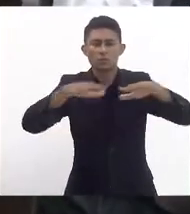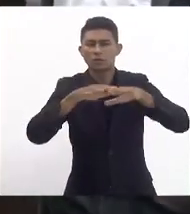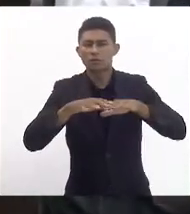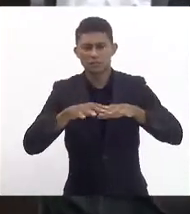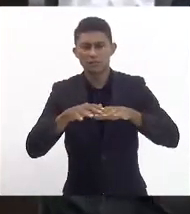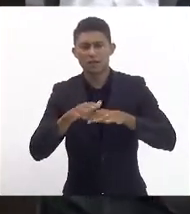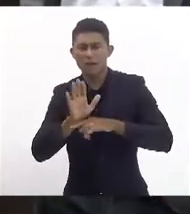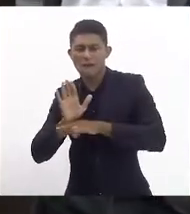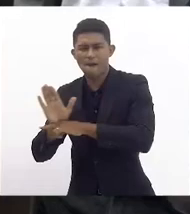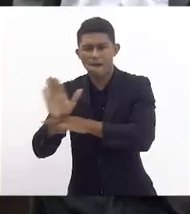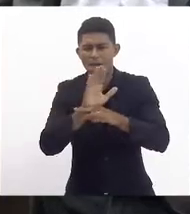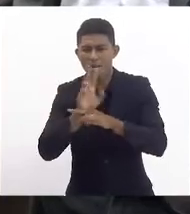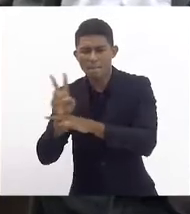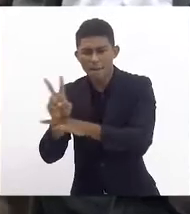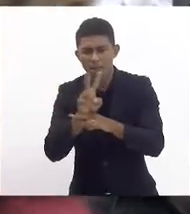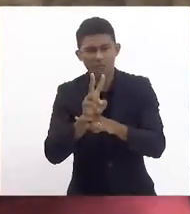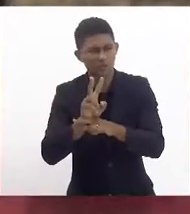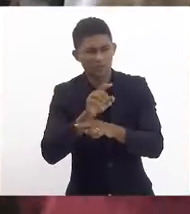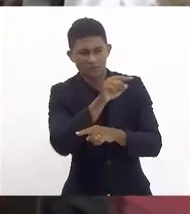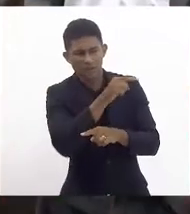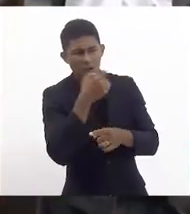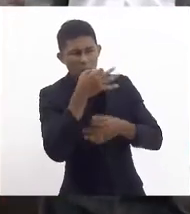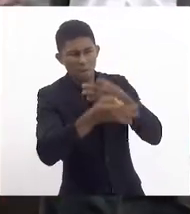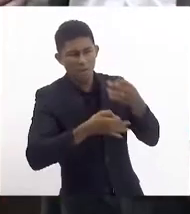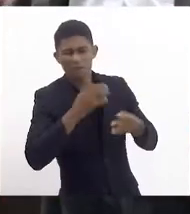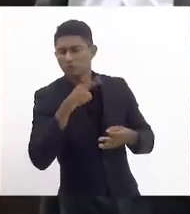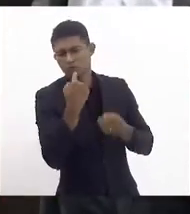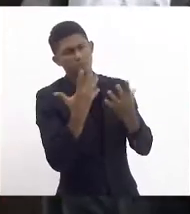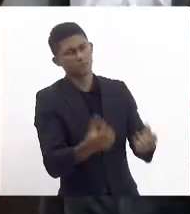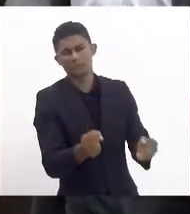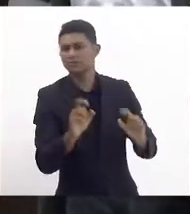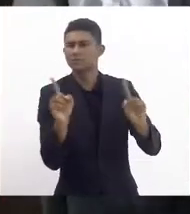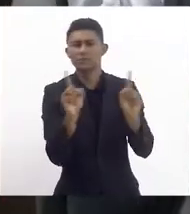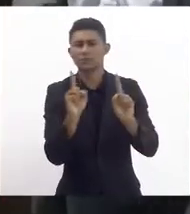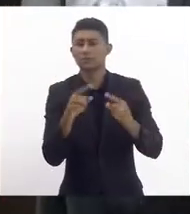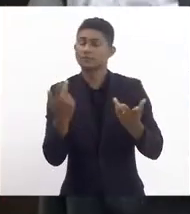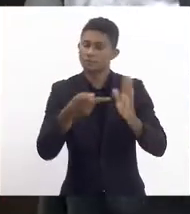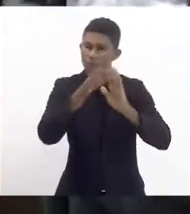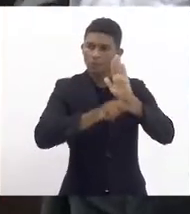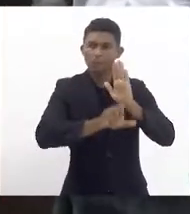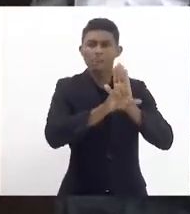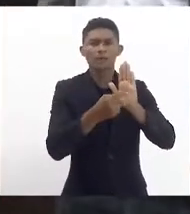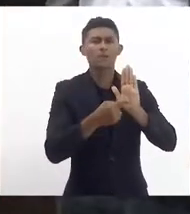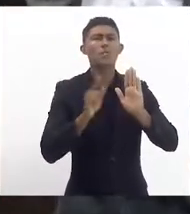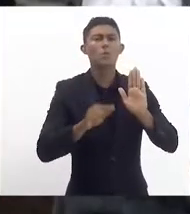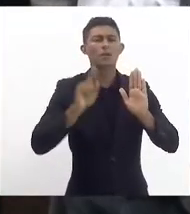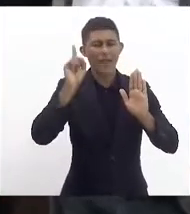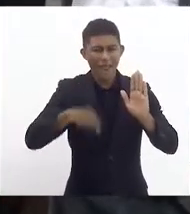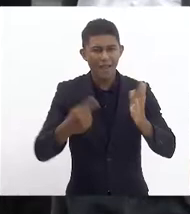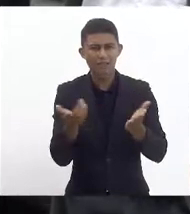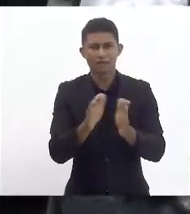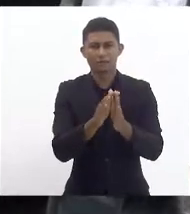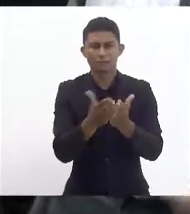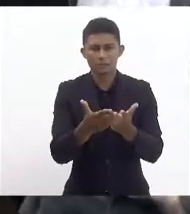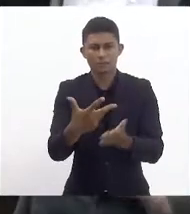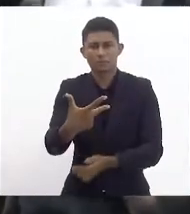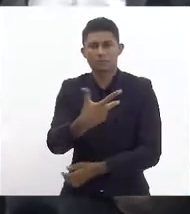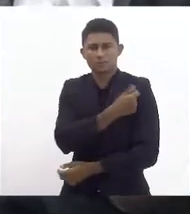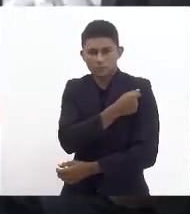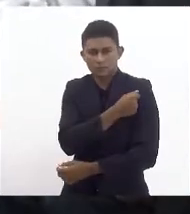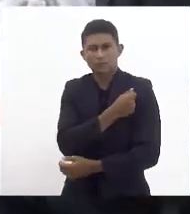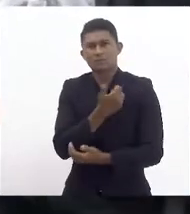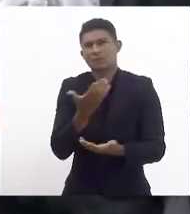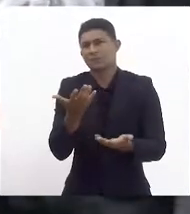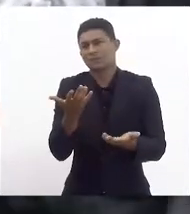mais. Então, esse projeto, mais do que falar sobre passaporte vacinal, é um